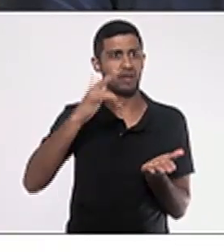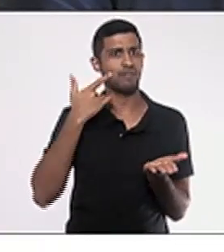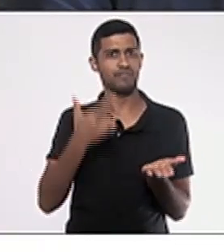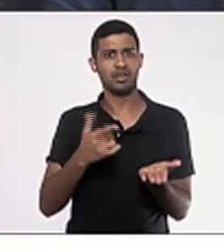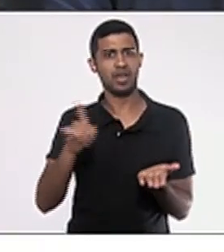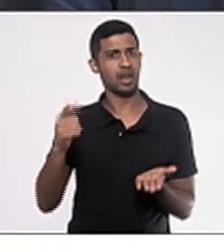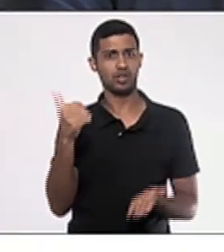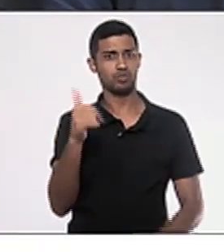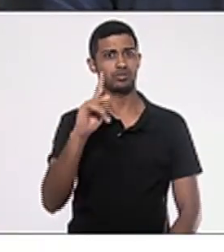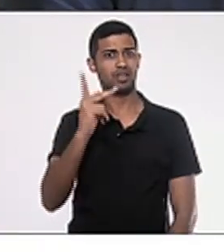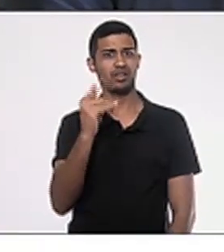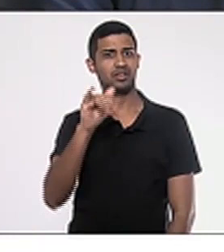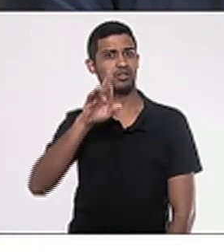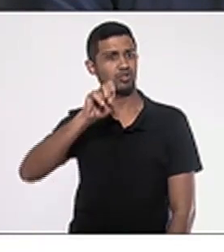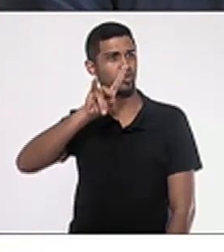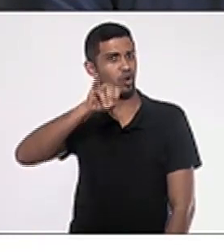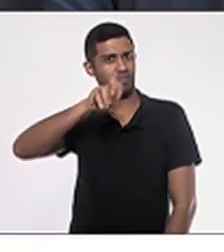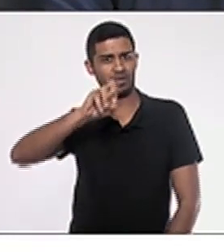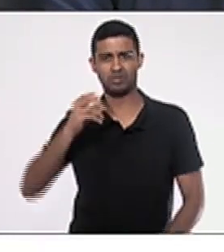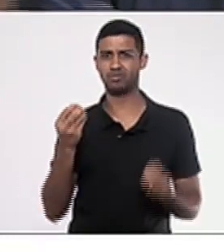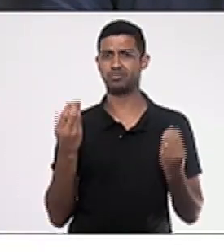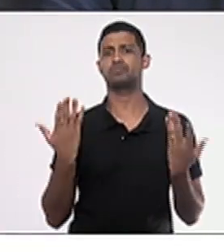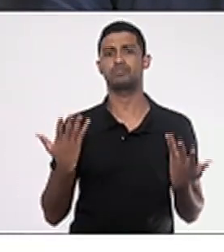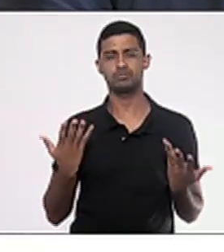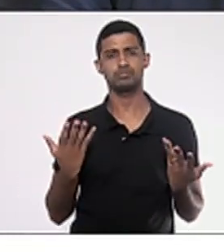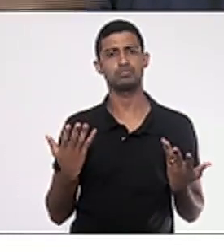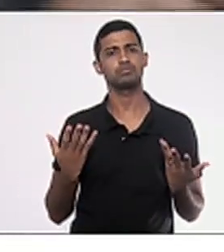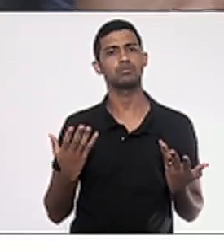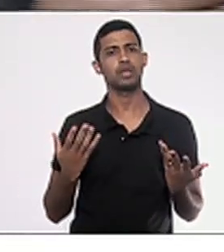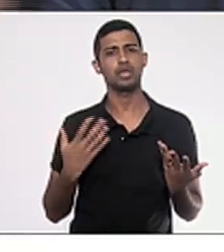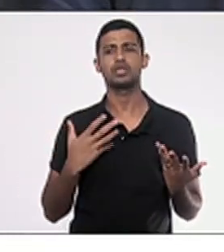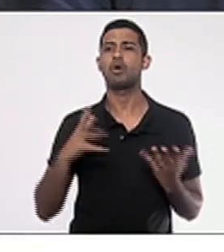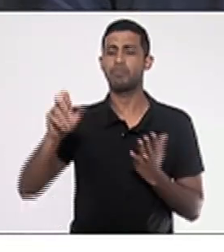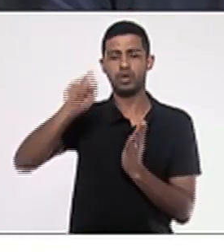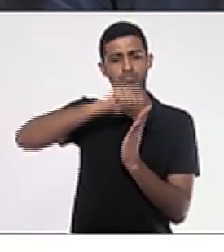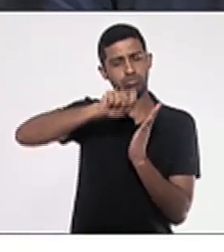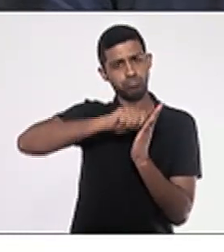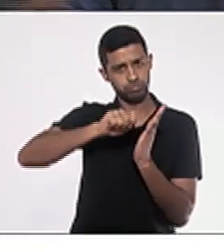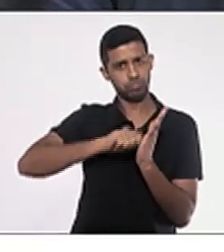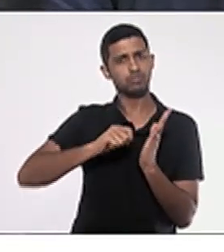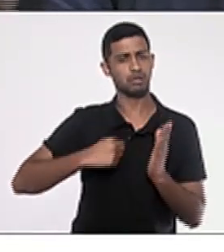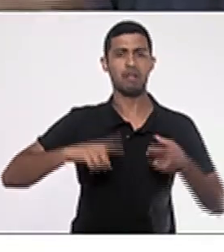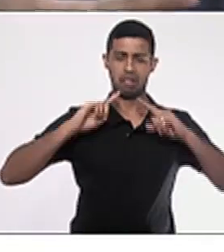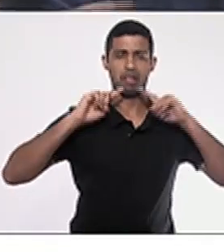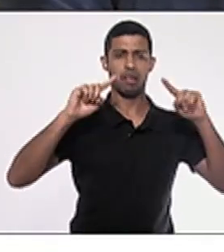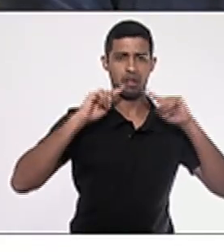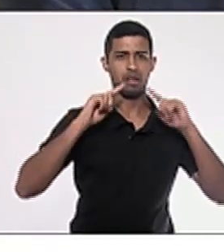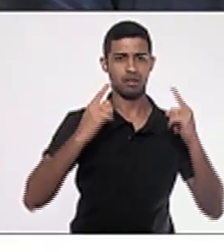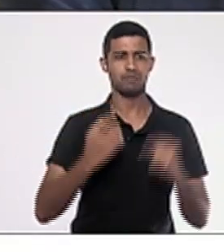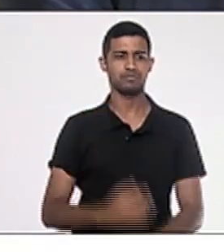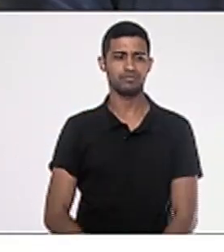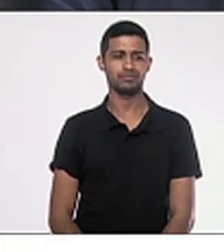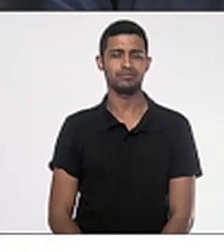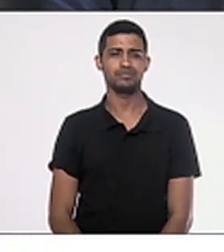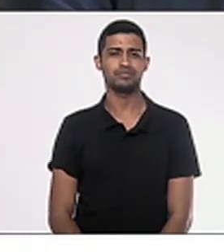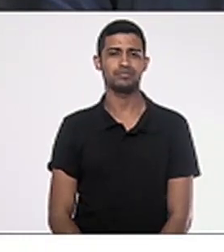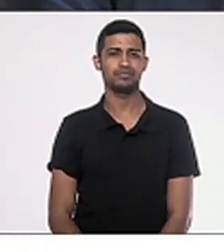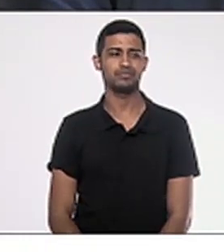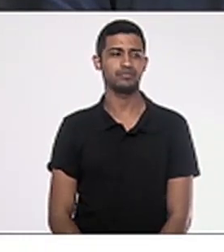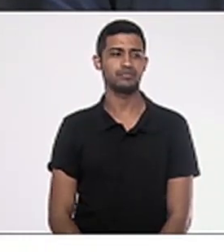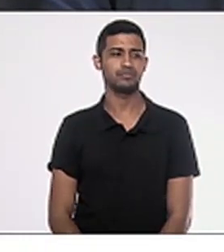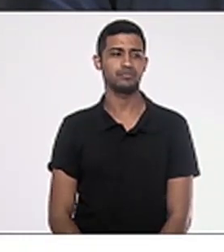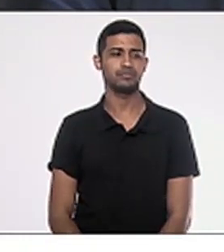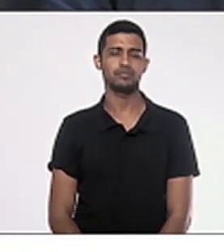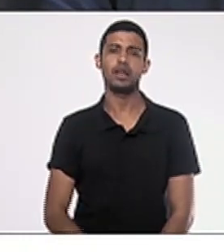né? E eu até fiz a reclamação dela, vai ser encaminhado para vocês, foi feito ontem, já deve estar sendo encaminhado para a